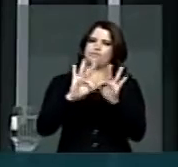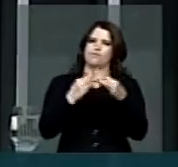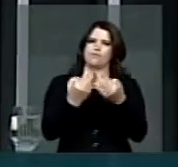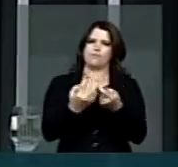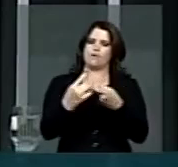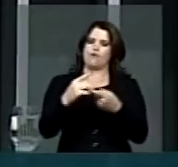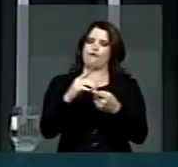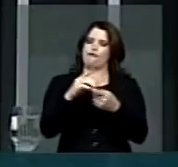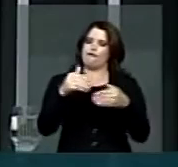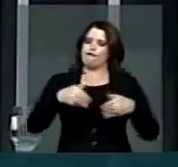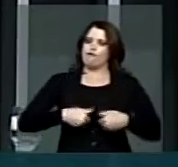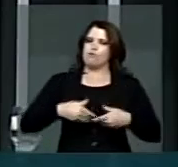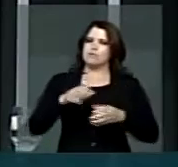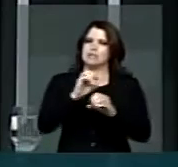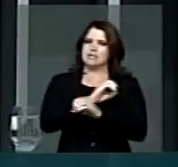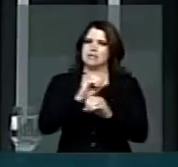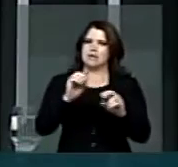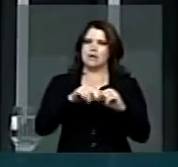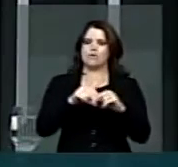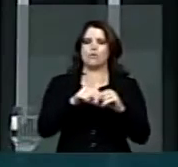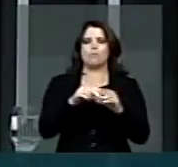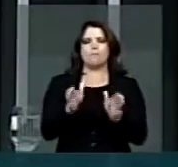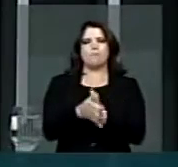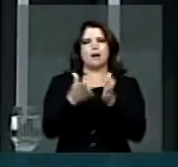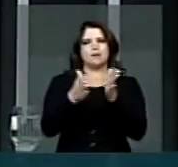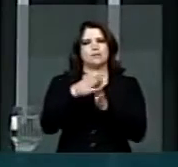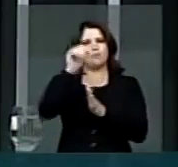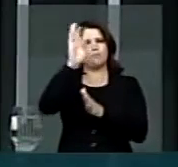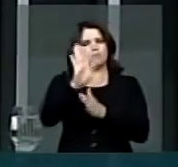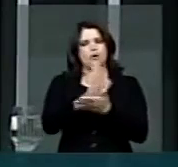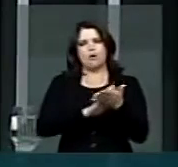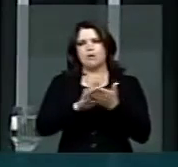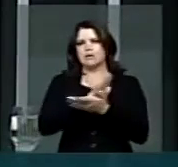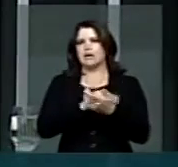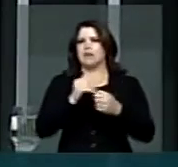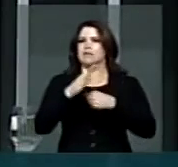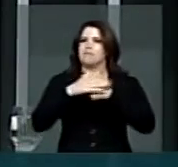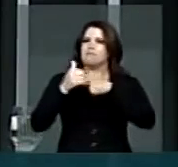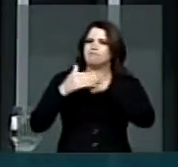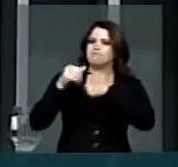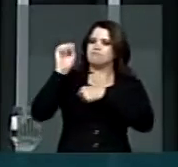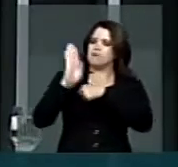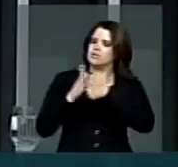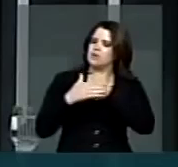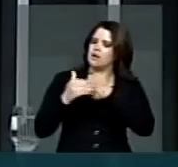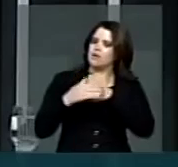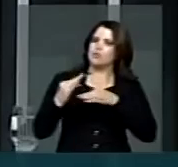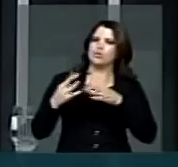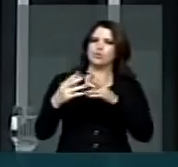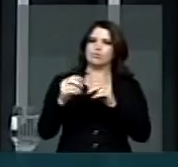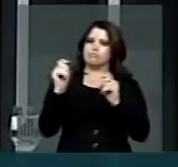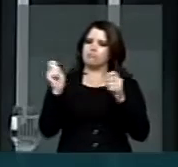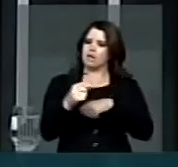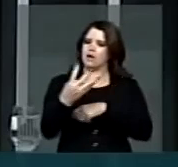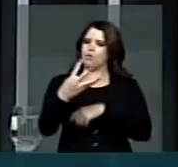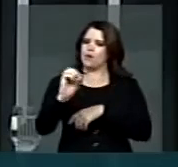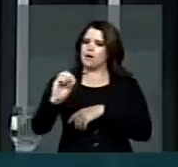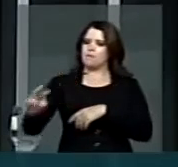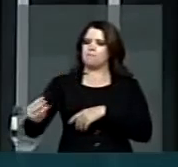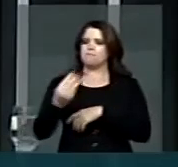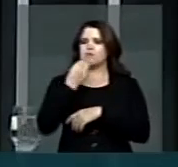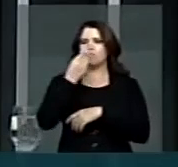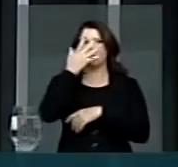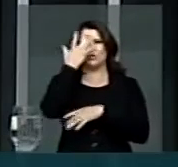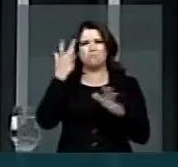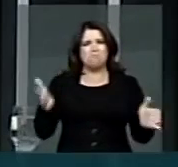Zero, o programa do Brasil Sem Miséria, do Brasil Carinhoso, possibilitou tirar 40 milhões de